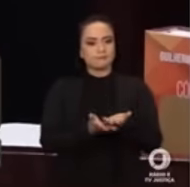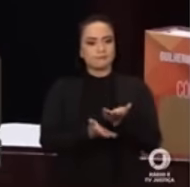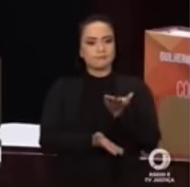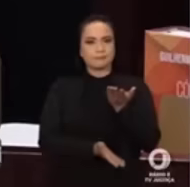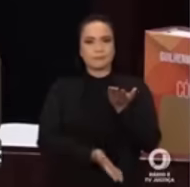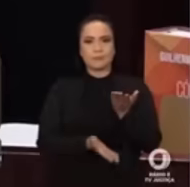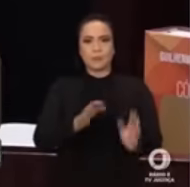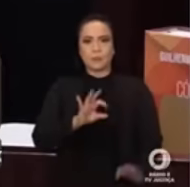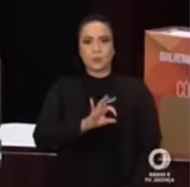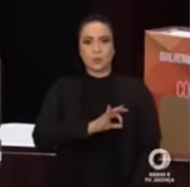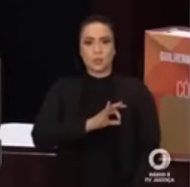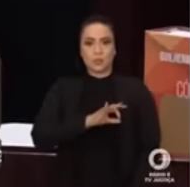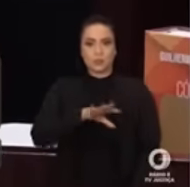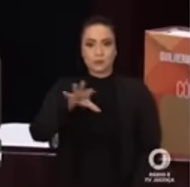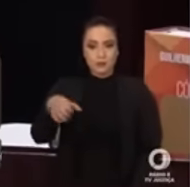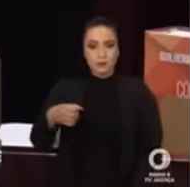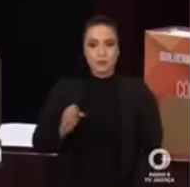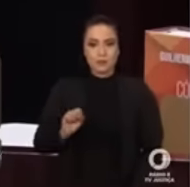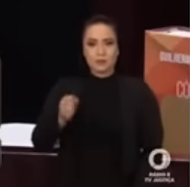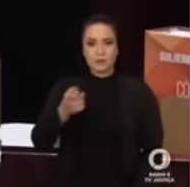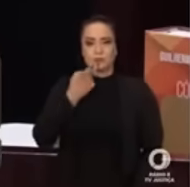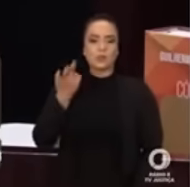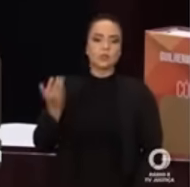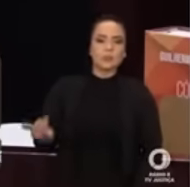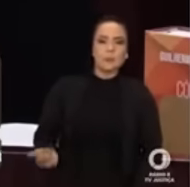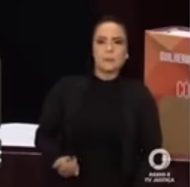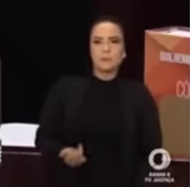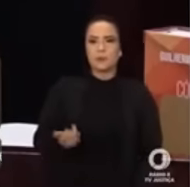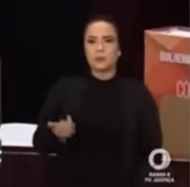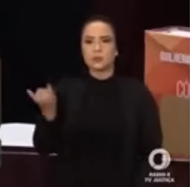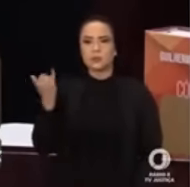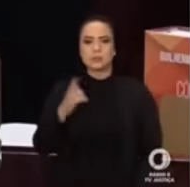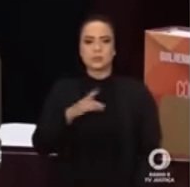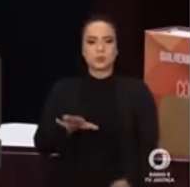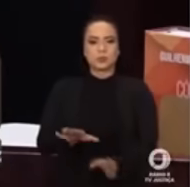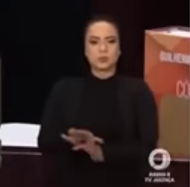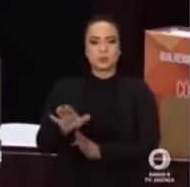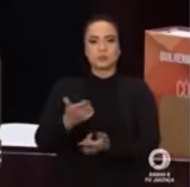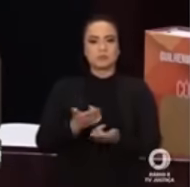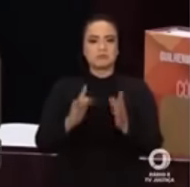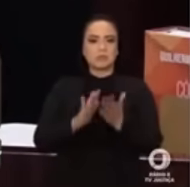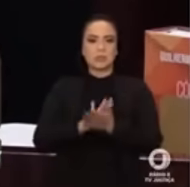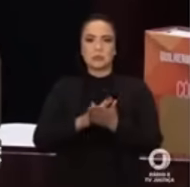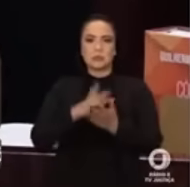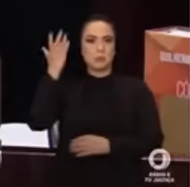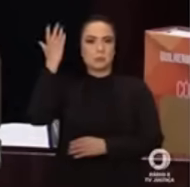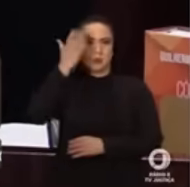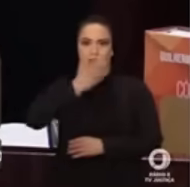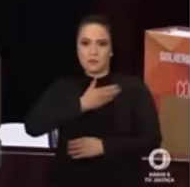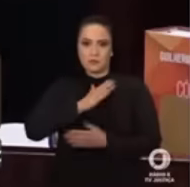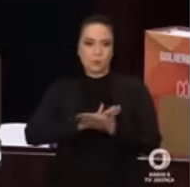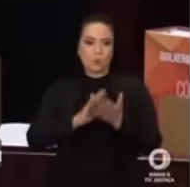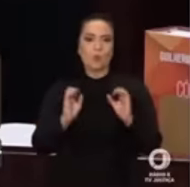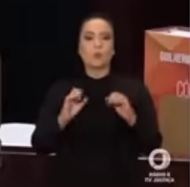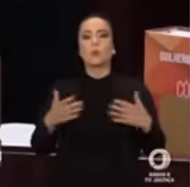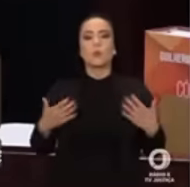as defesas dizem que teria relevância para a instrução, não tem nenhuma comprovação de qual